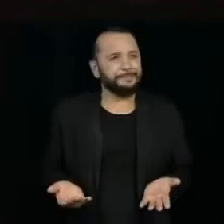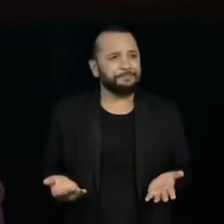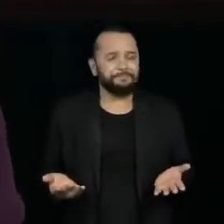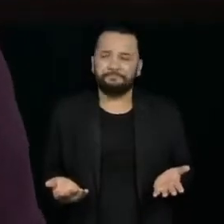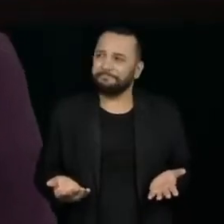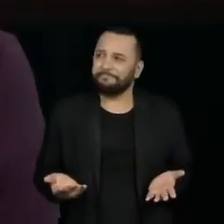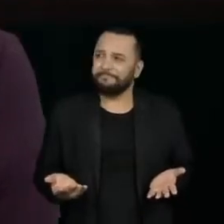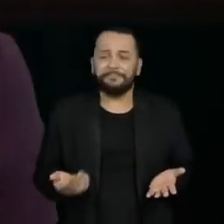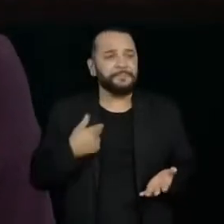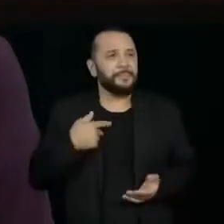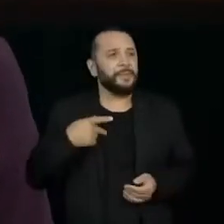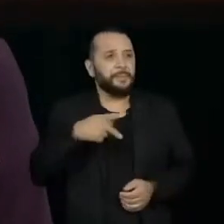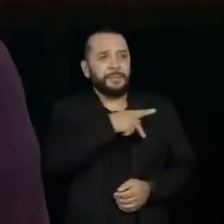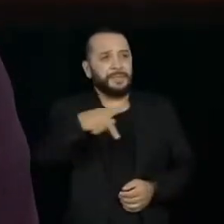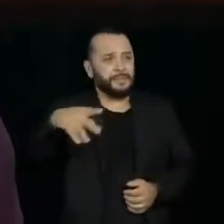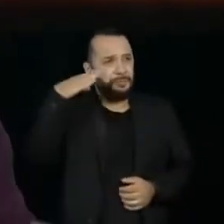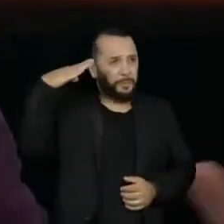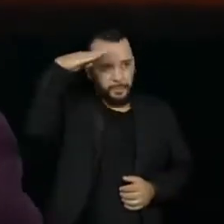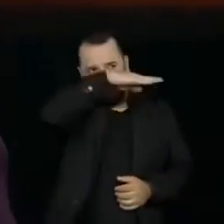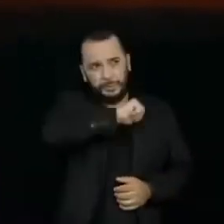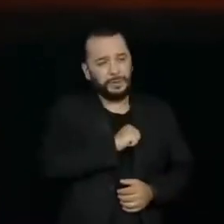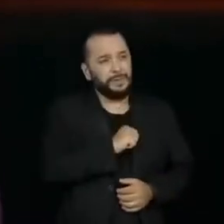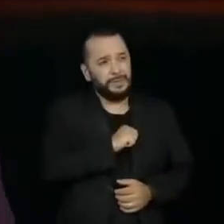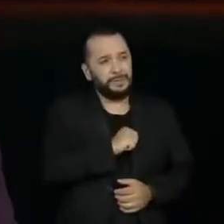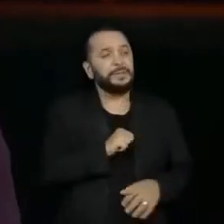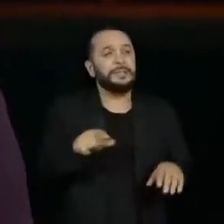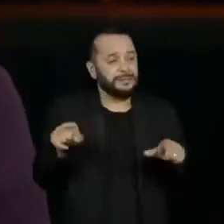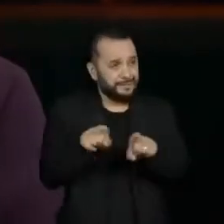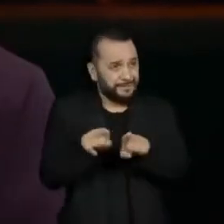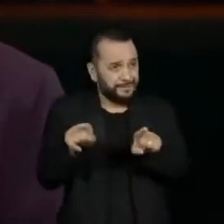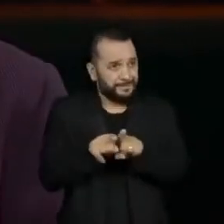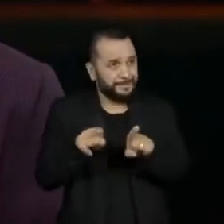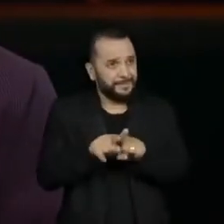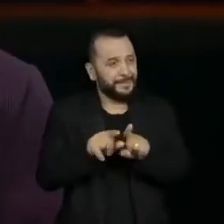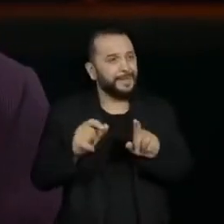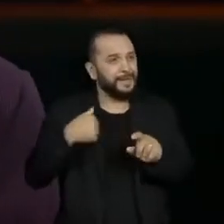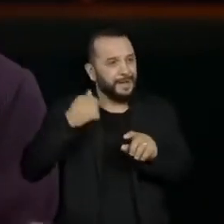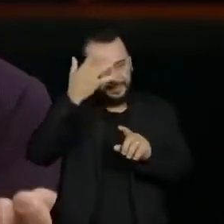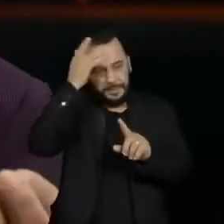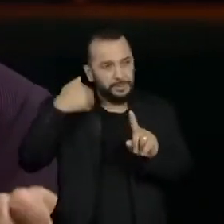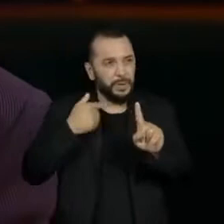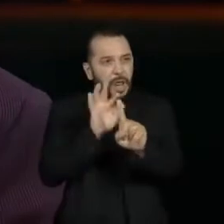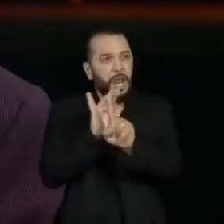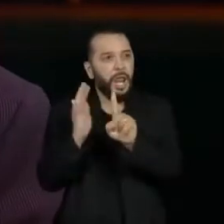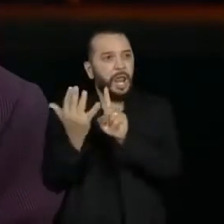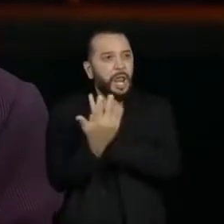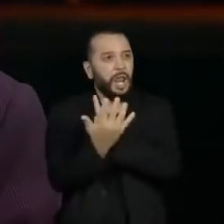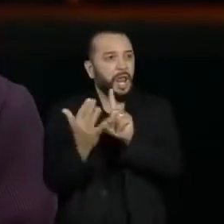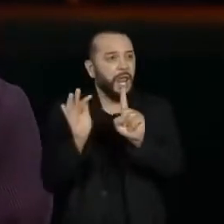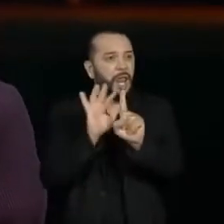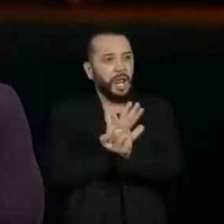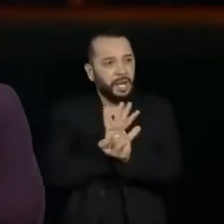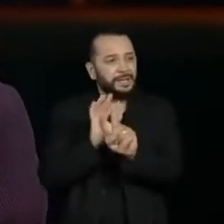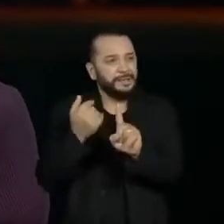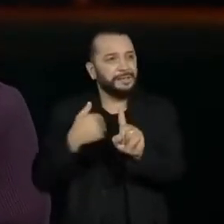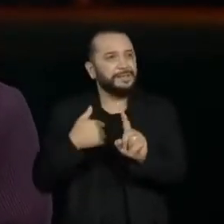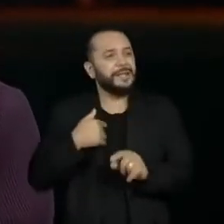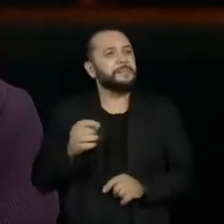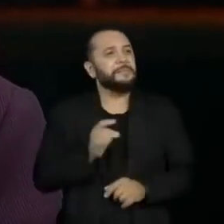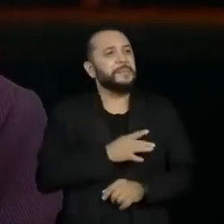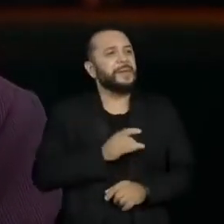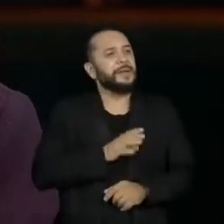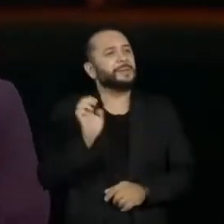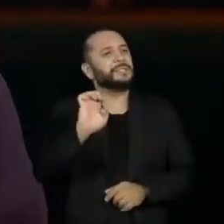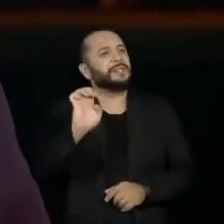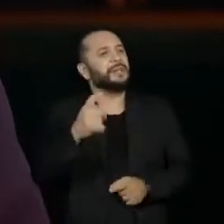esse presidente Bolsonaro e os seus rodeados ali têm tanto medo de gay,